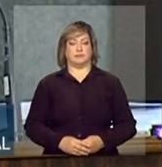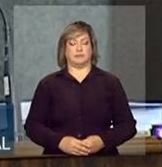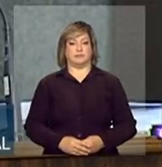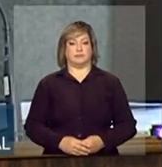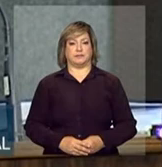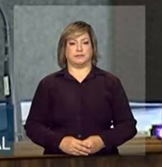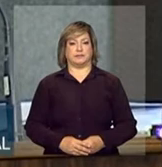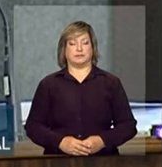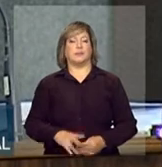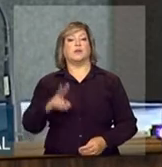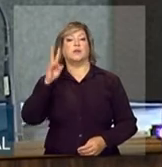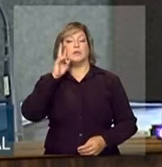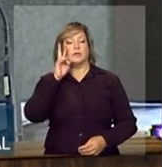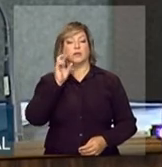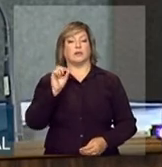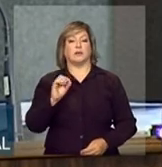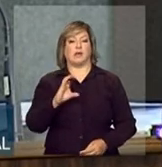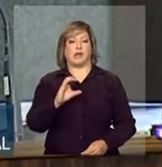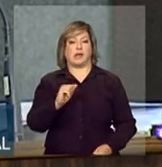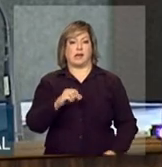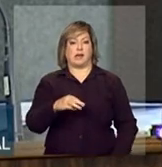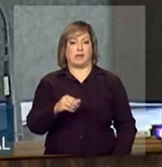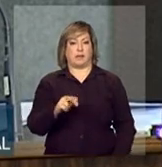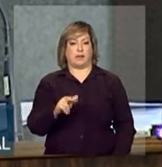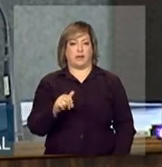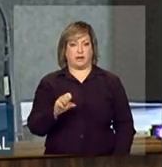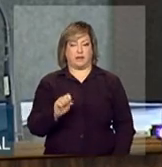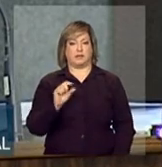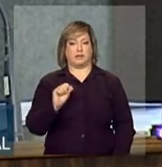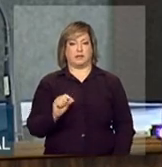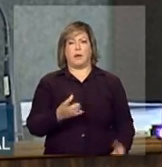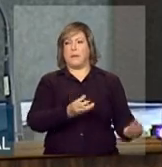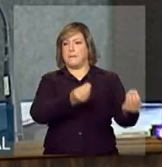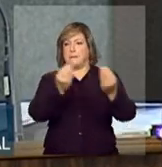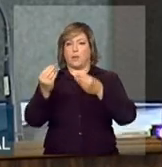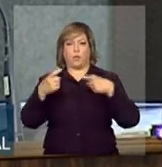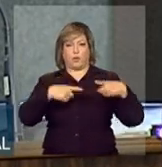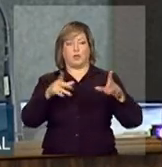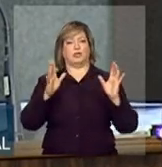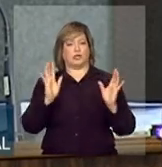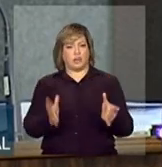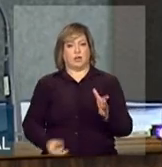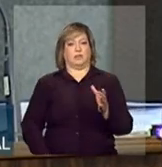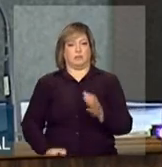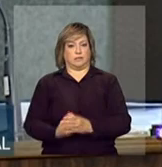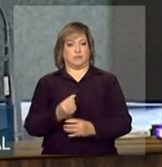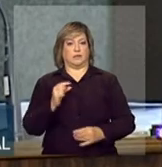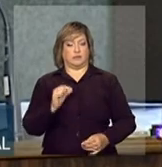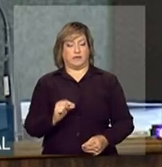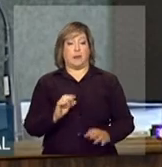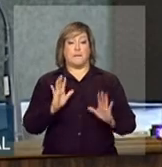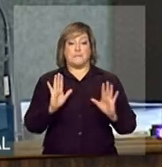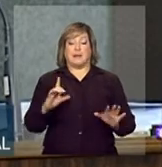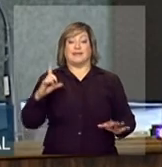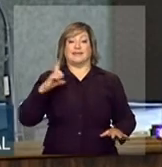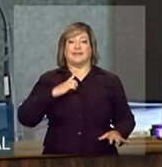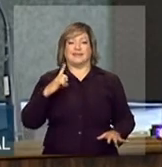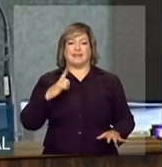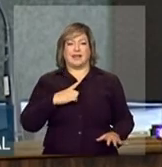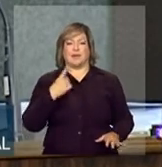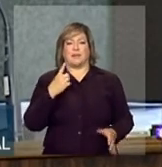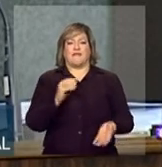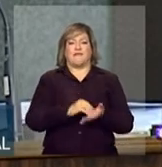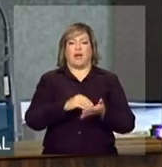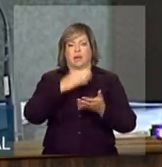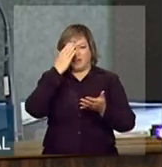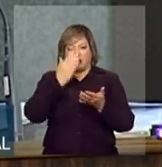Quanto às câmaras, em muitos lugares elas já foram implantadas, mas há um ceticismo muito